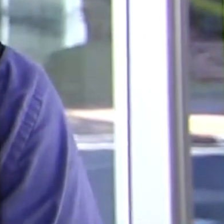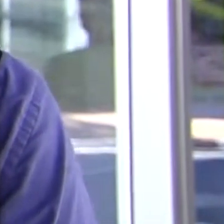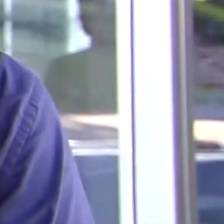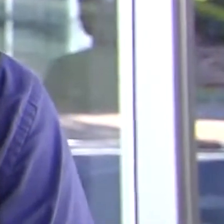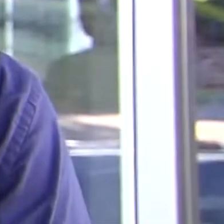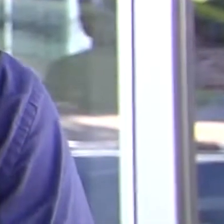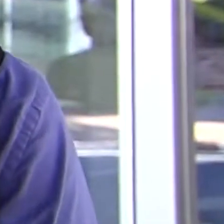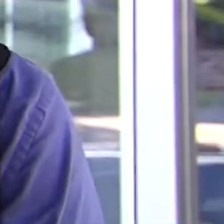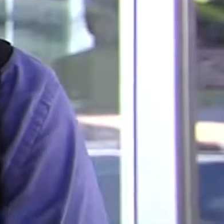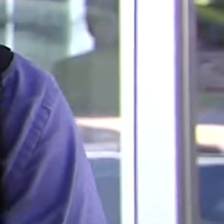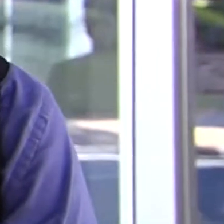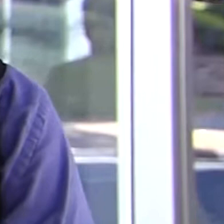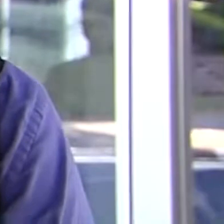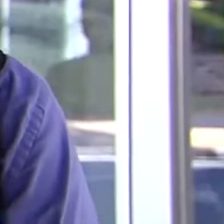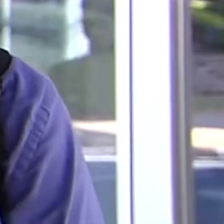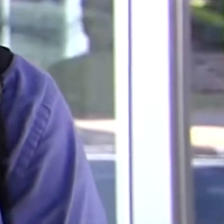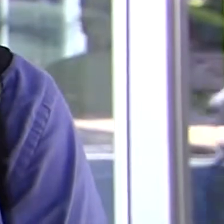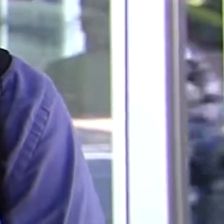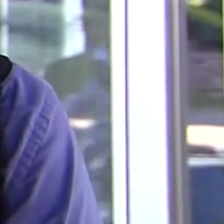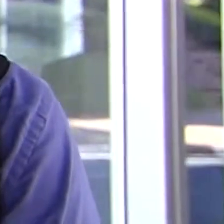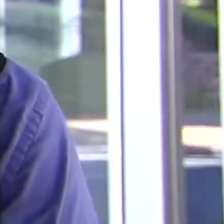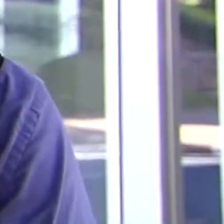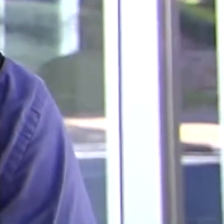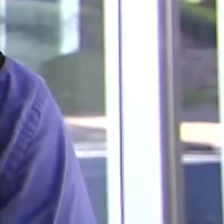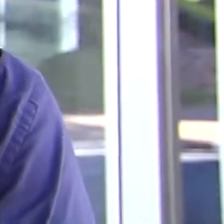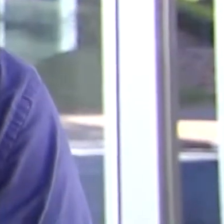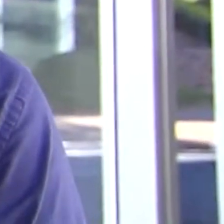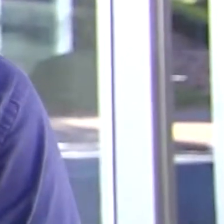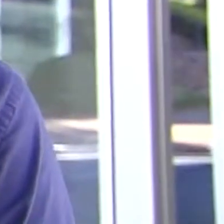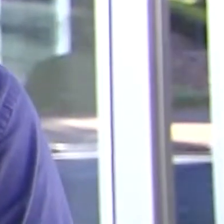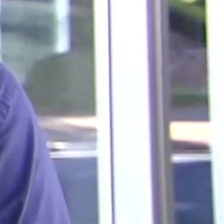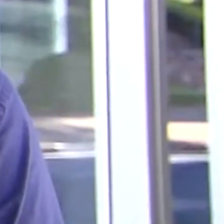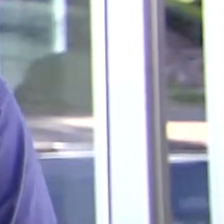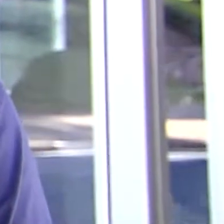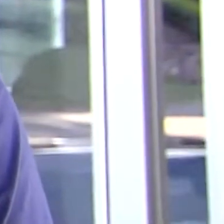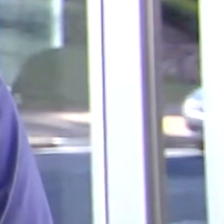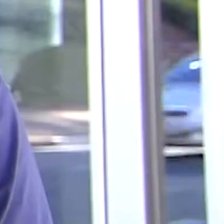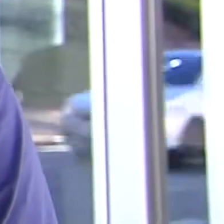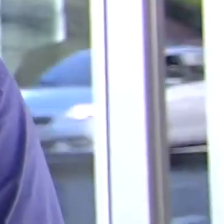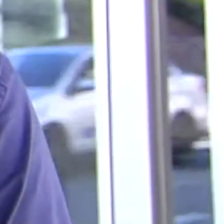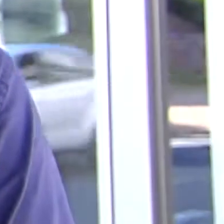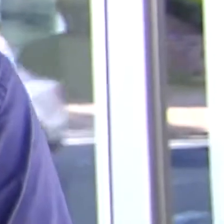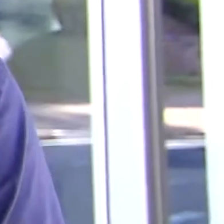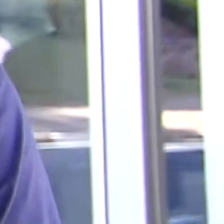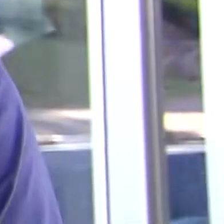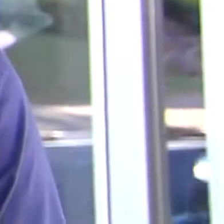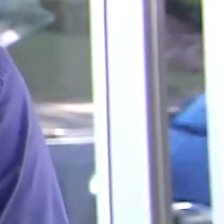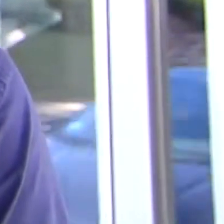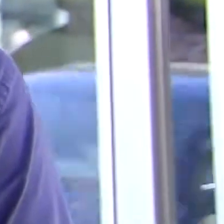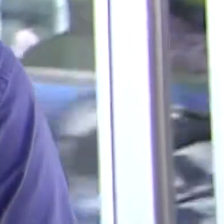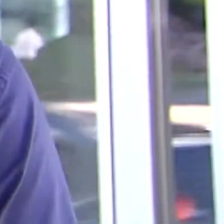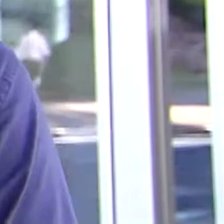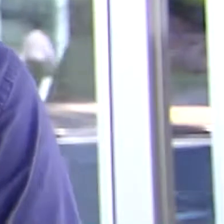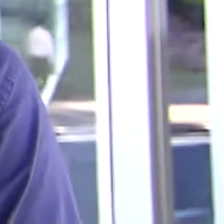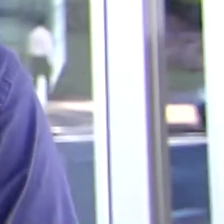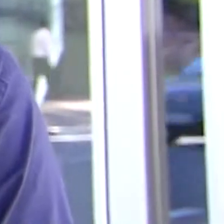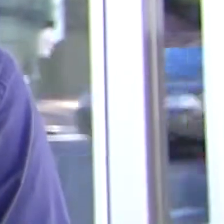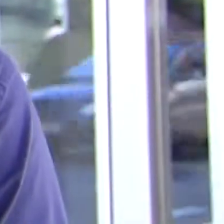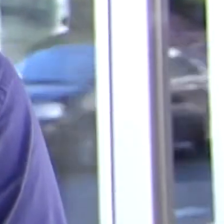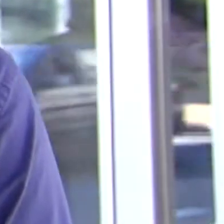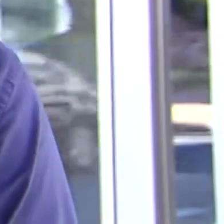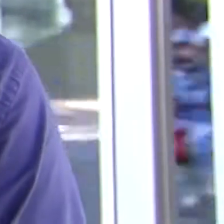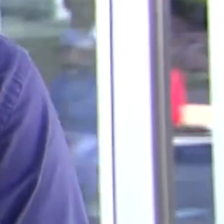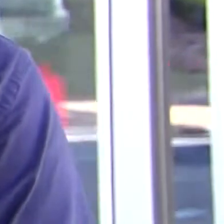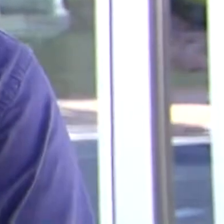do transporte urbano, né? A gente paga uma tarifa de quase R$5 e não tem um serviço no que eu acho